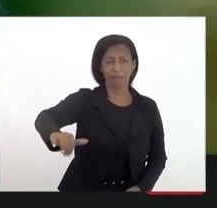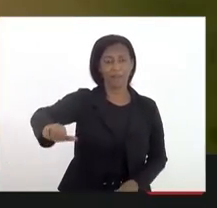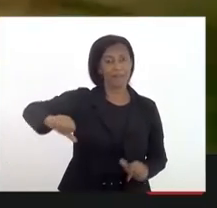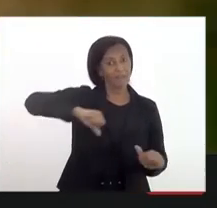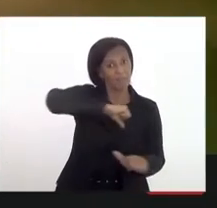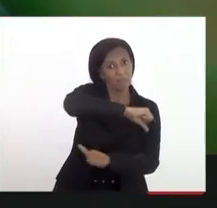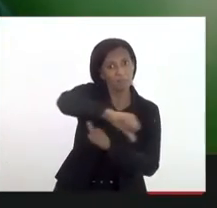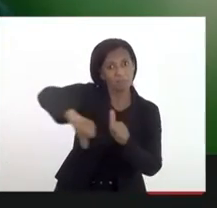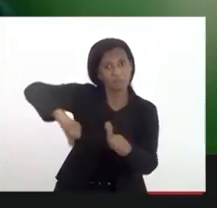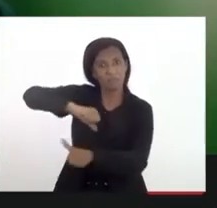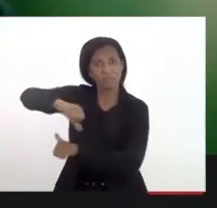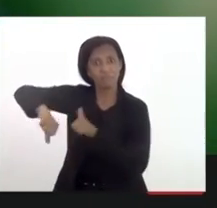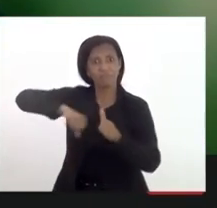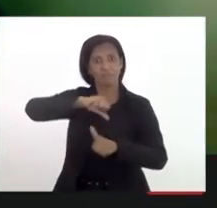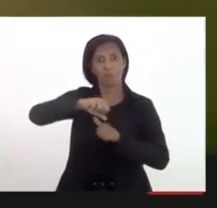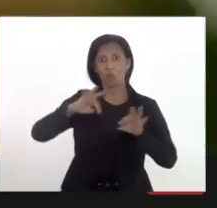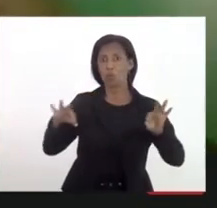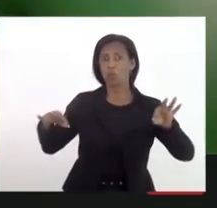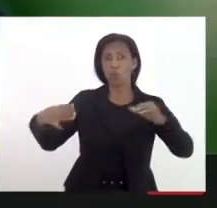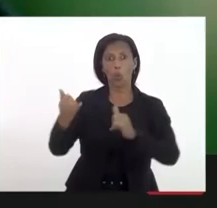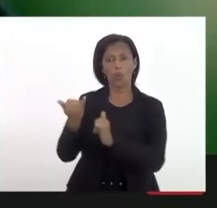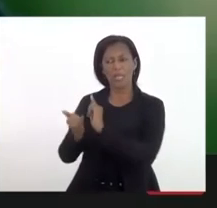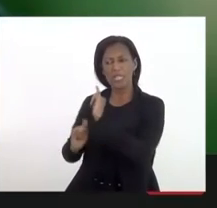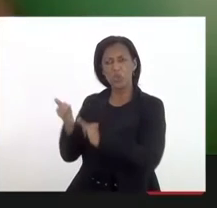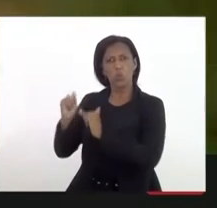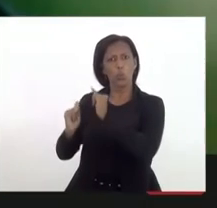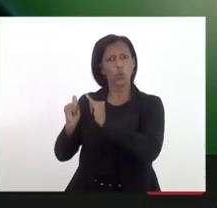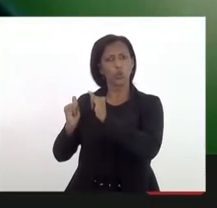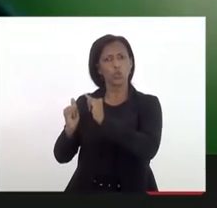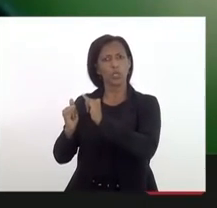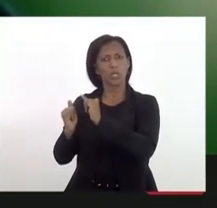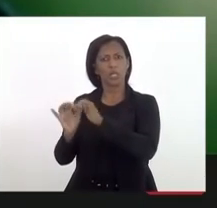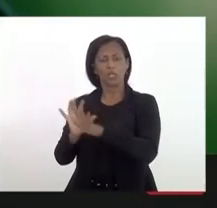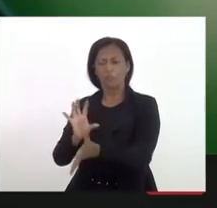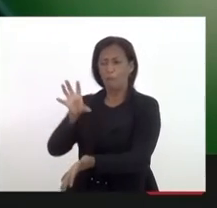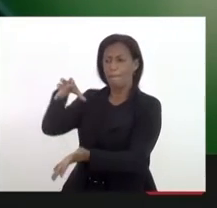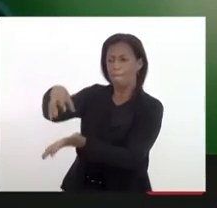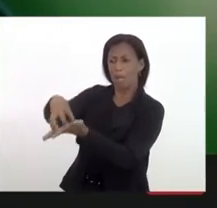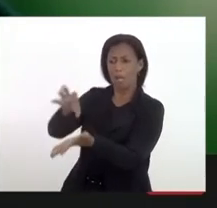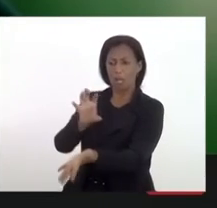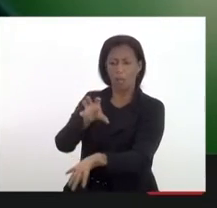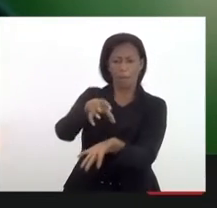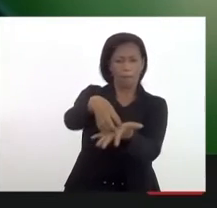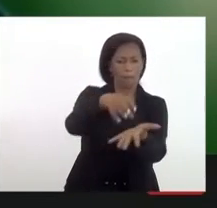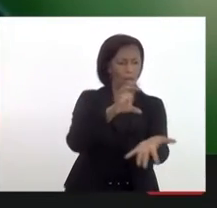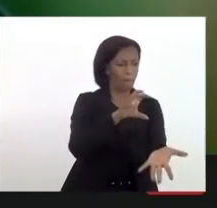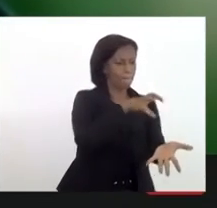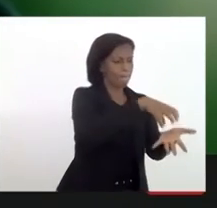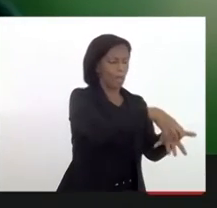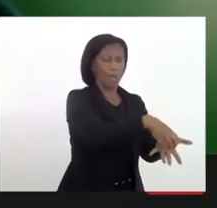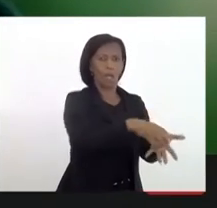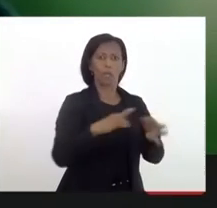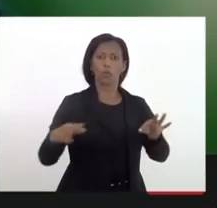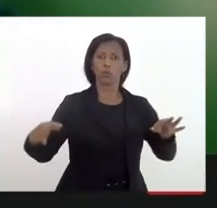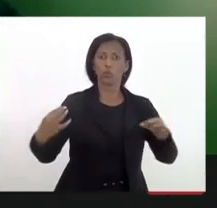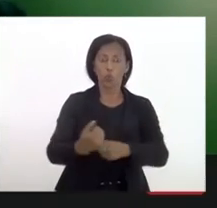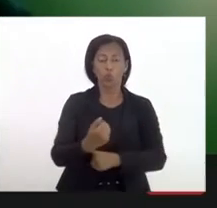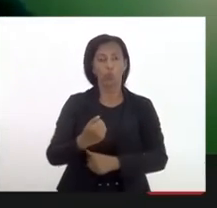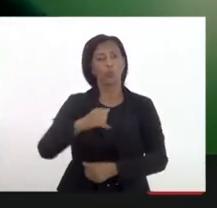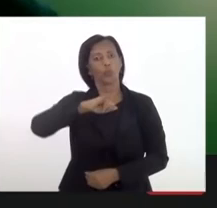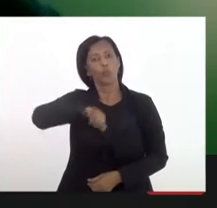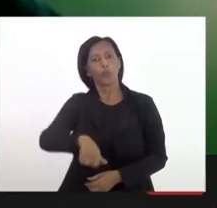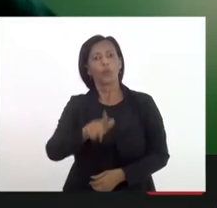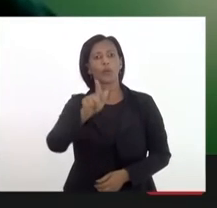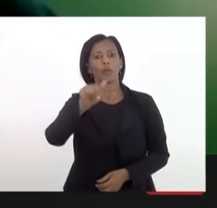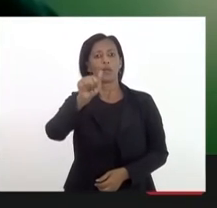muito toda a indústria que vier a se instalar depois, inclusive indústrias que venham eventualmente consumir gás natural,